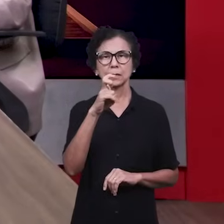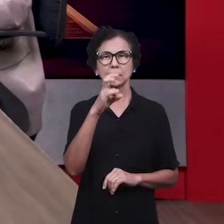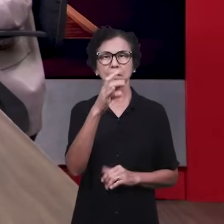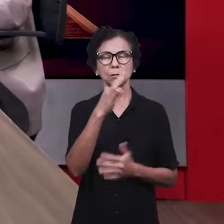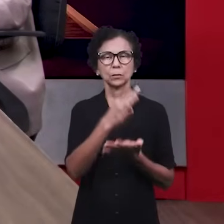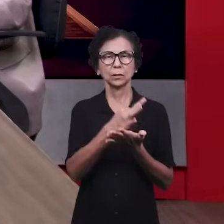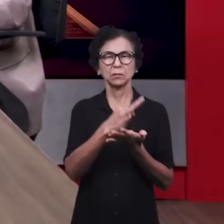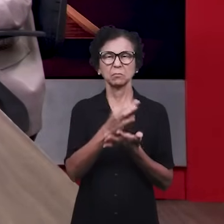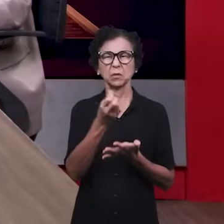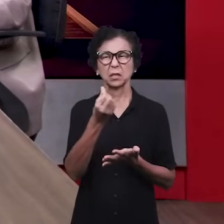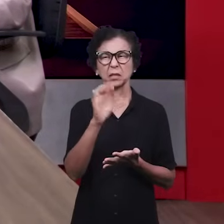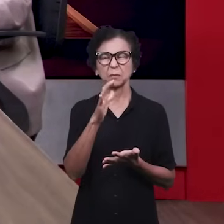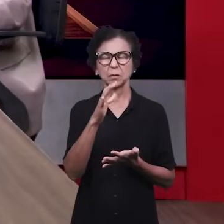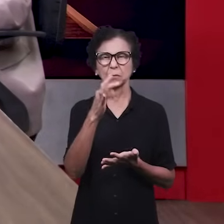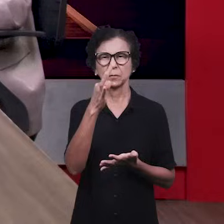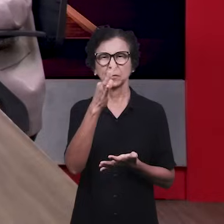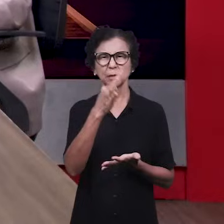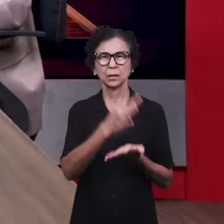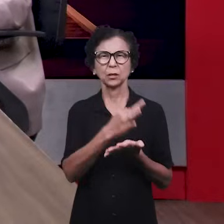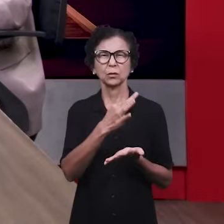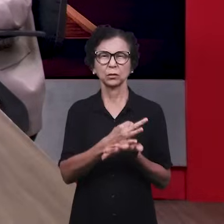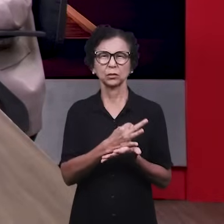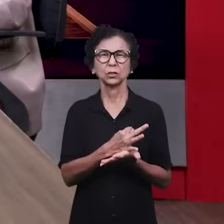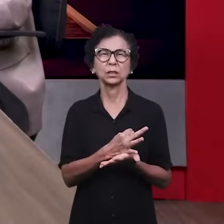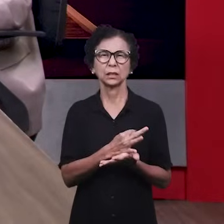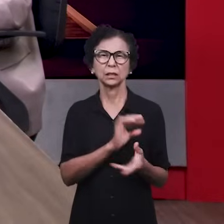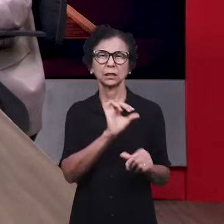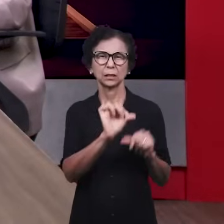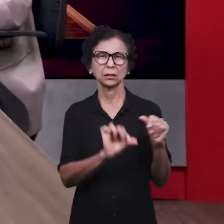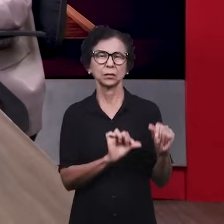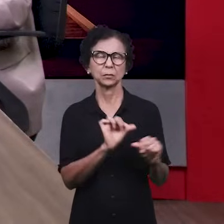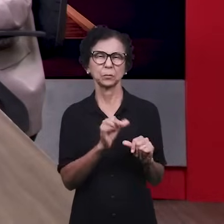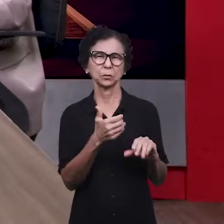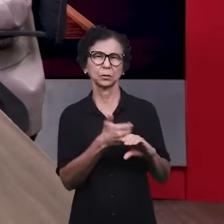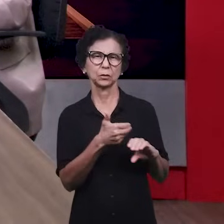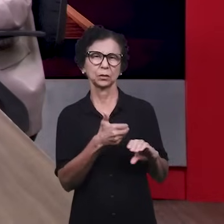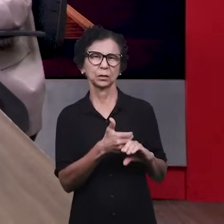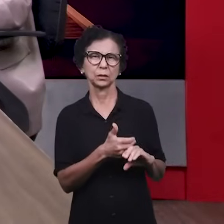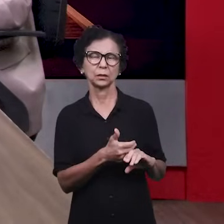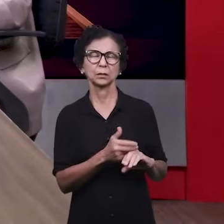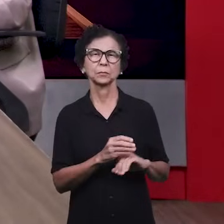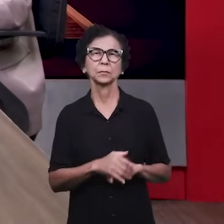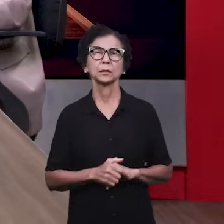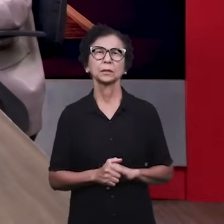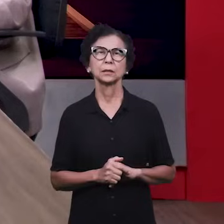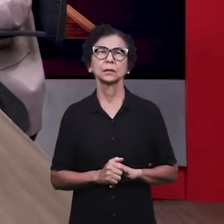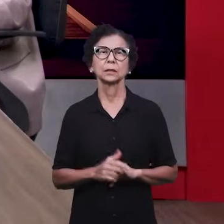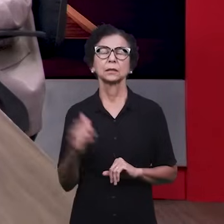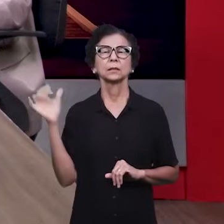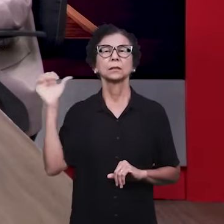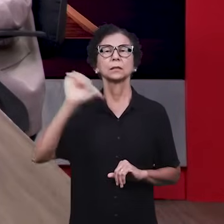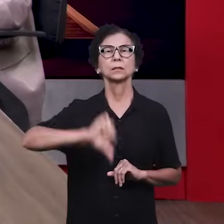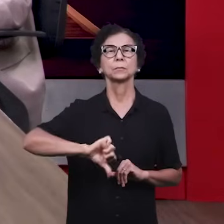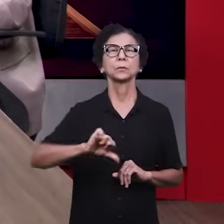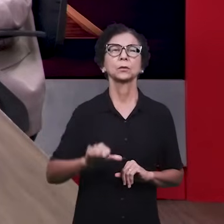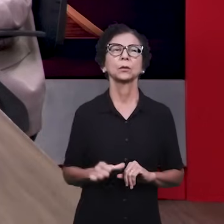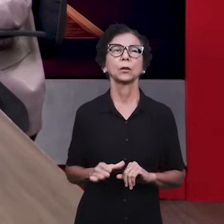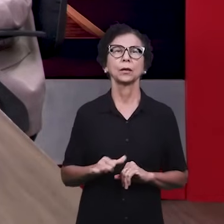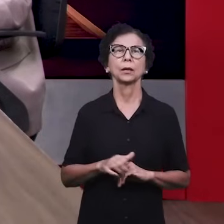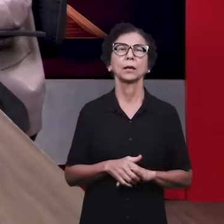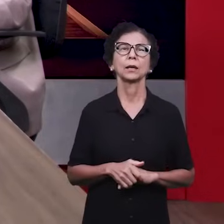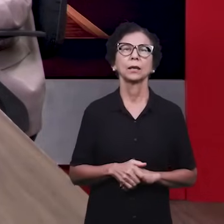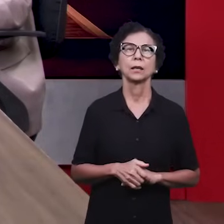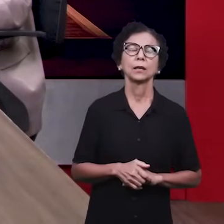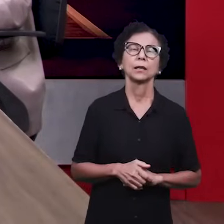que deformaram o cristianismo, cinco a seis por aí, as maiores. Tem outras teologias aí que surgiram, aí, mas as que mais afetaram o cristianismo,